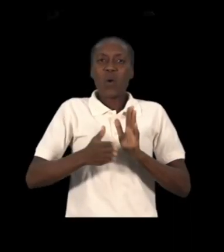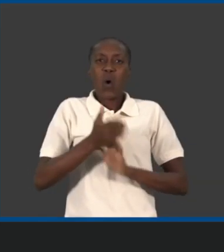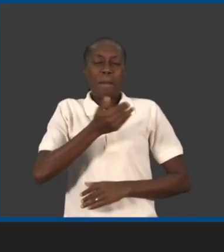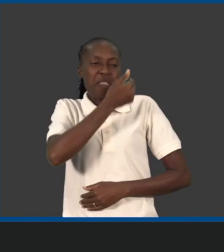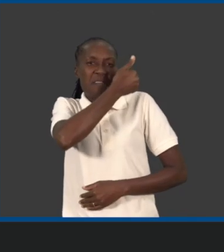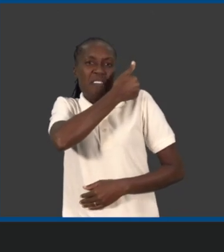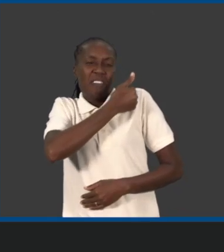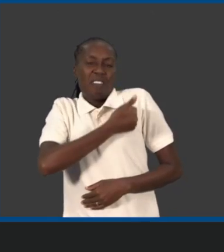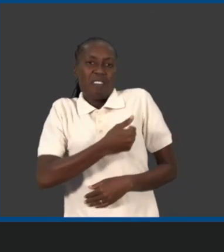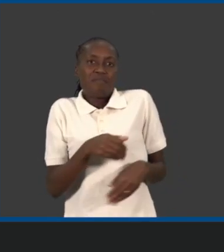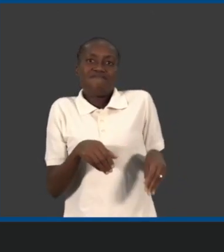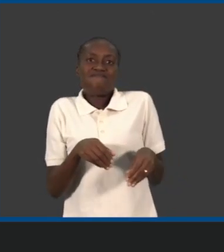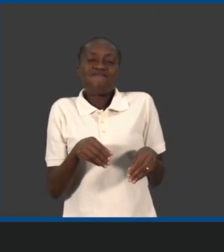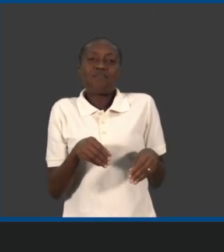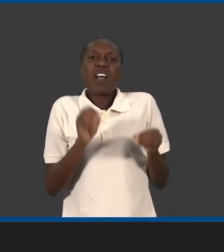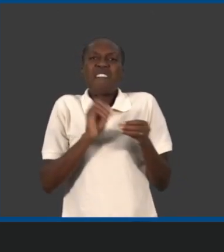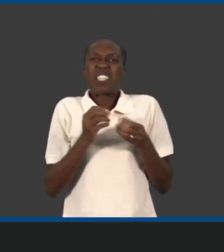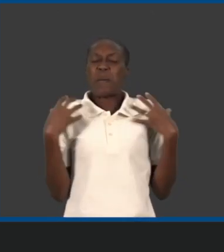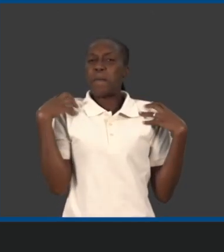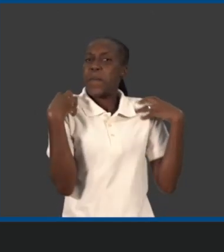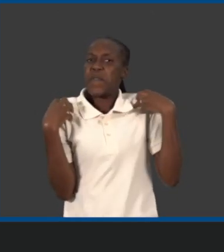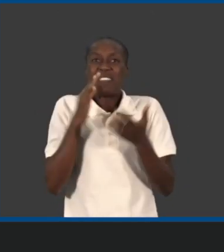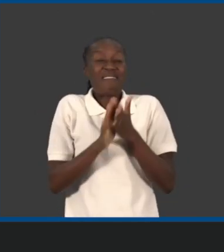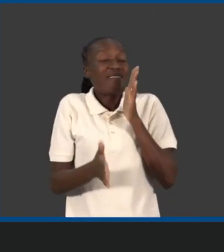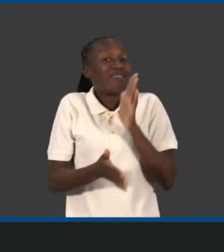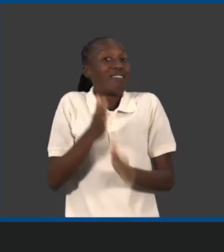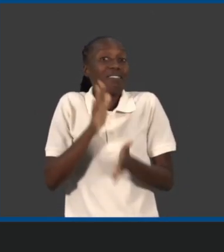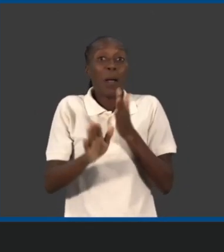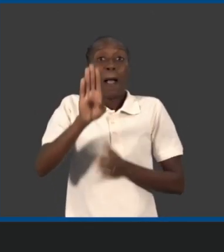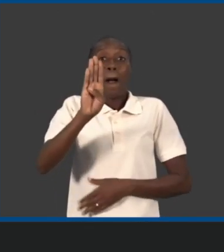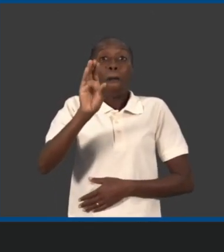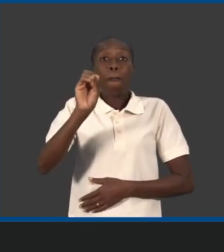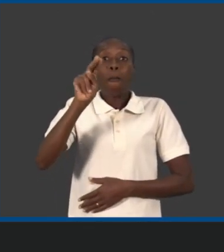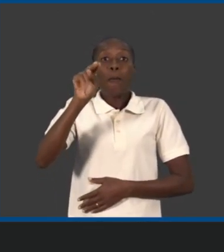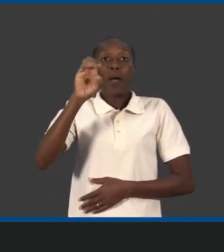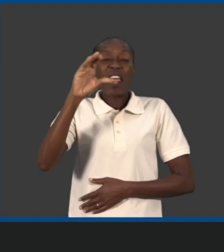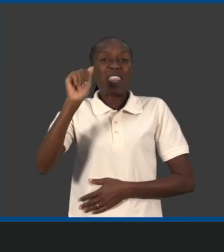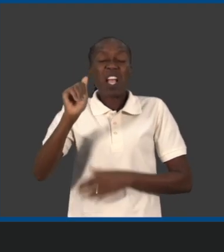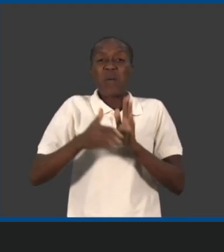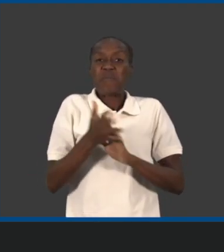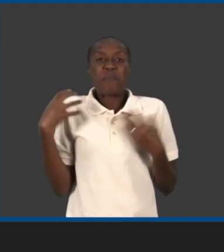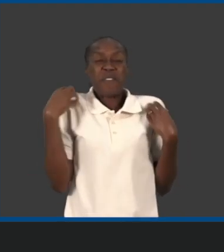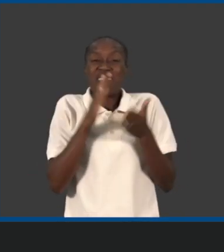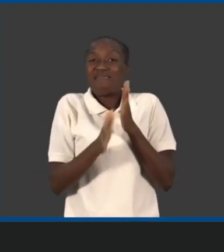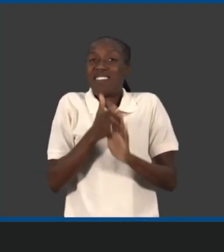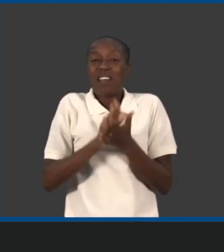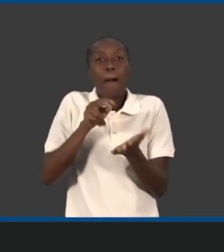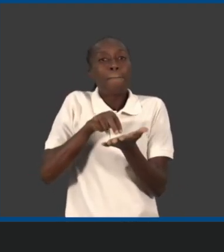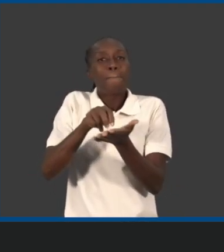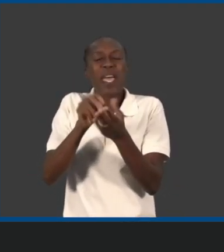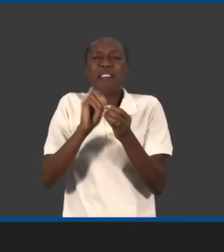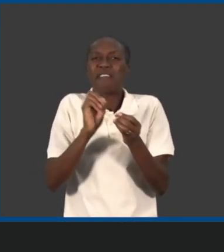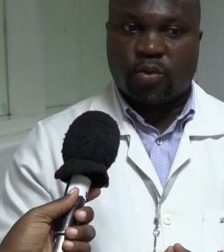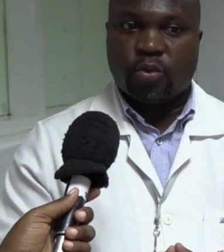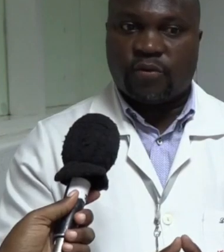movimentava, parecia uma boneca qualquer, eles tentavam, não movia nem a perna. Ela só era uma criança que